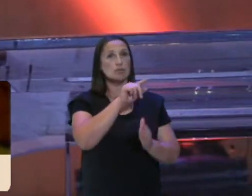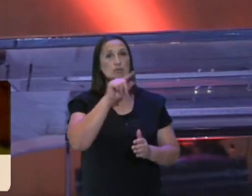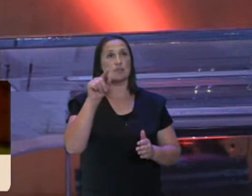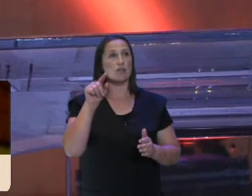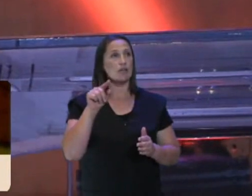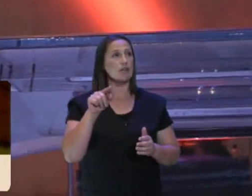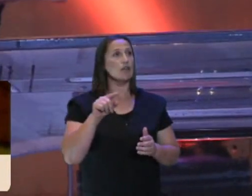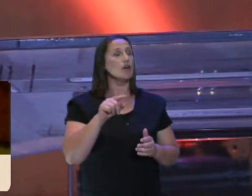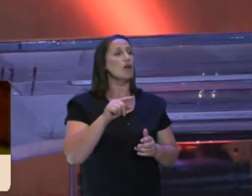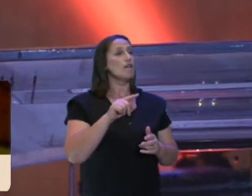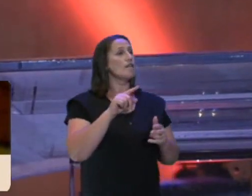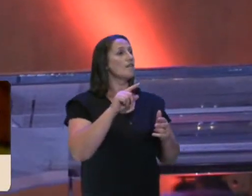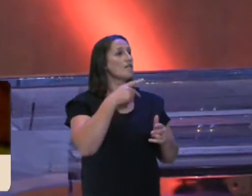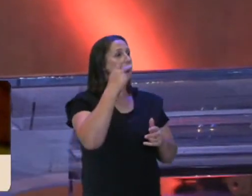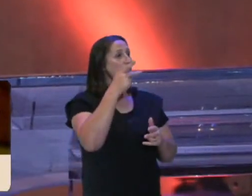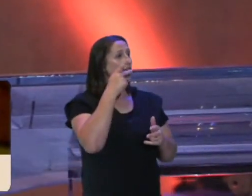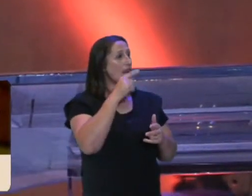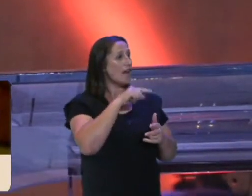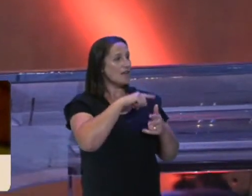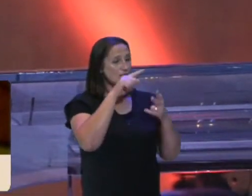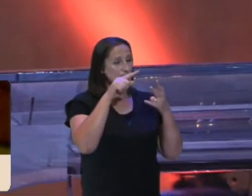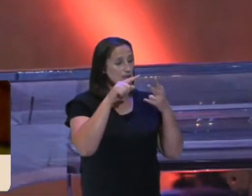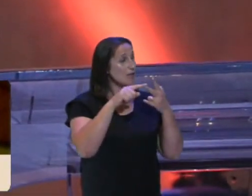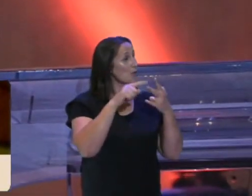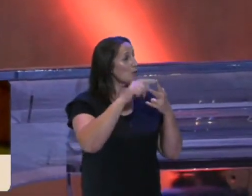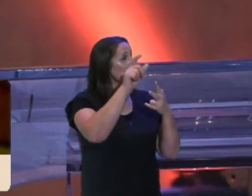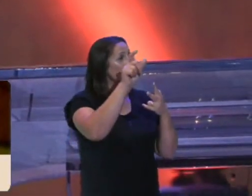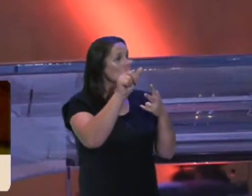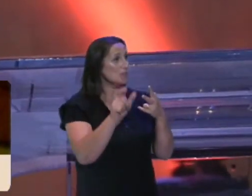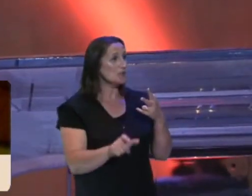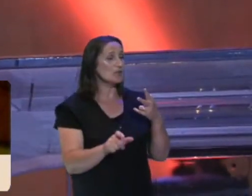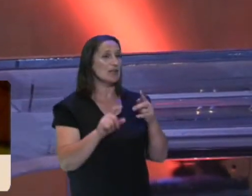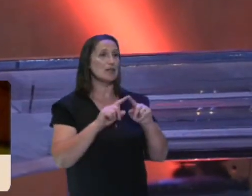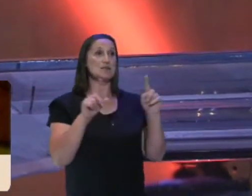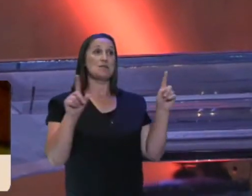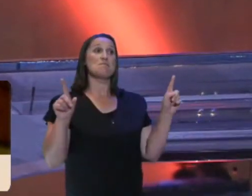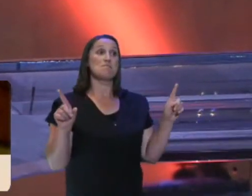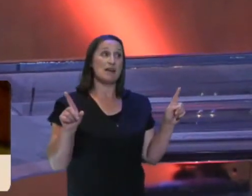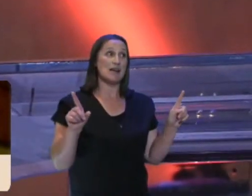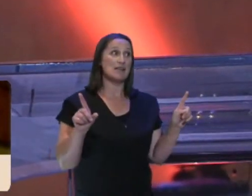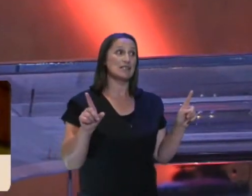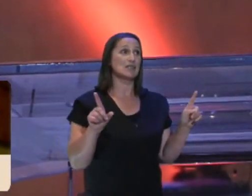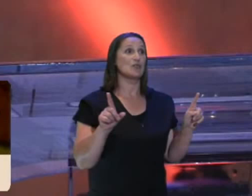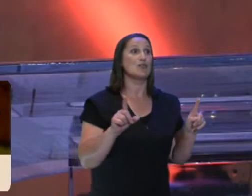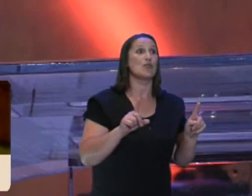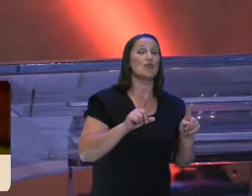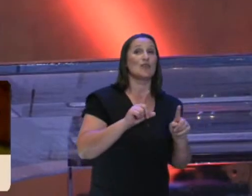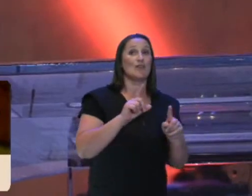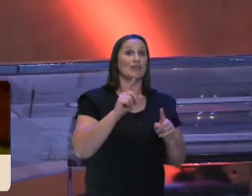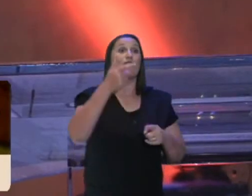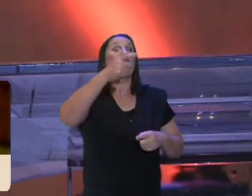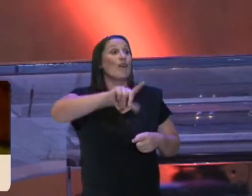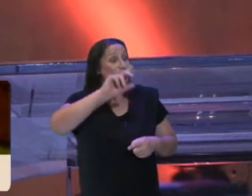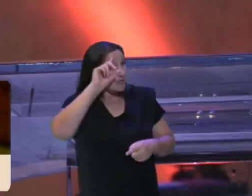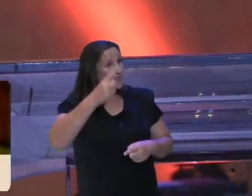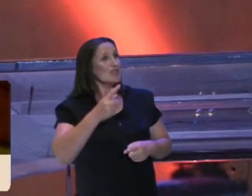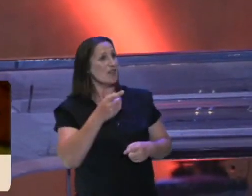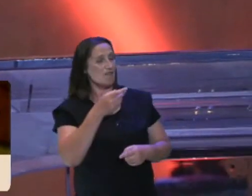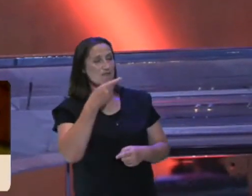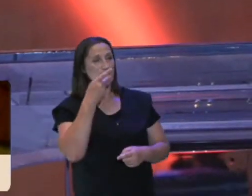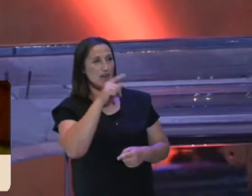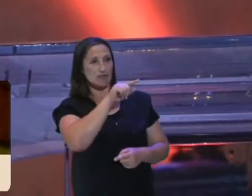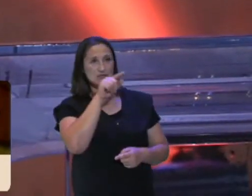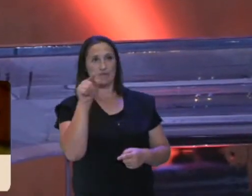segundo personagem, mas eu me animei aqui com Elias, né? E eu falo outro dia sobre esse segundo personagem, mas eu queria orar